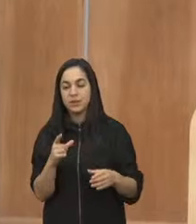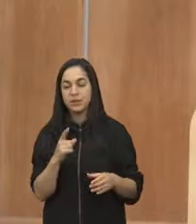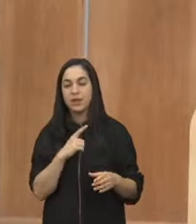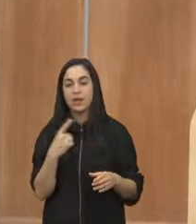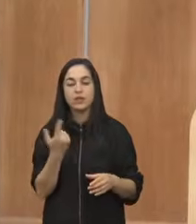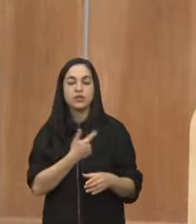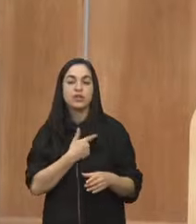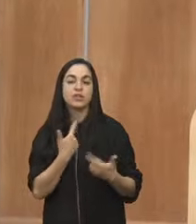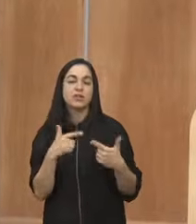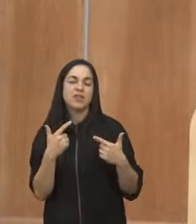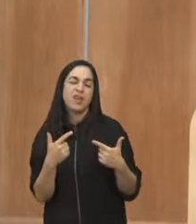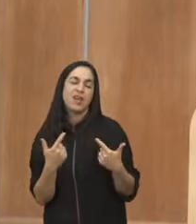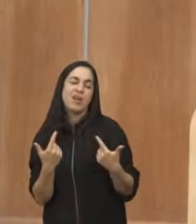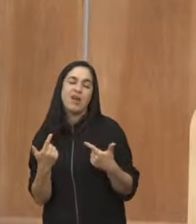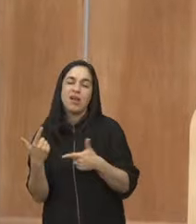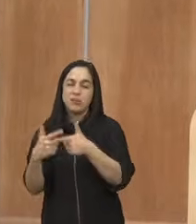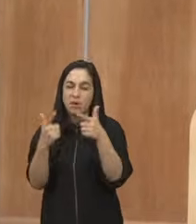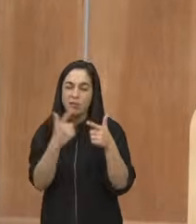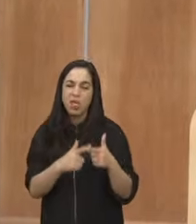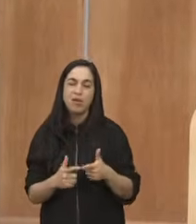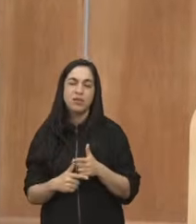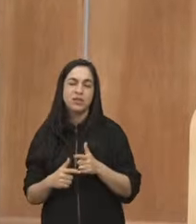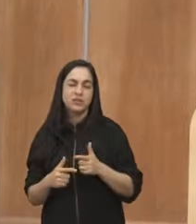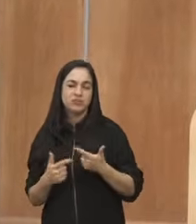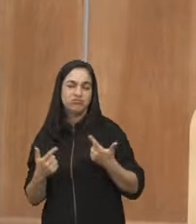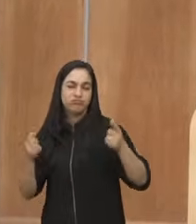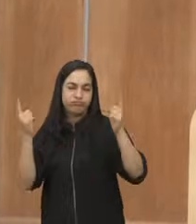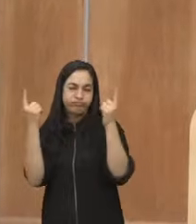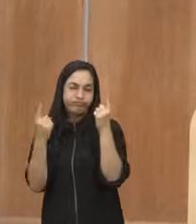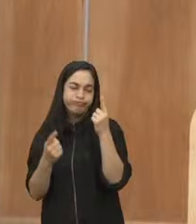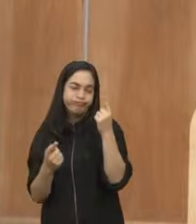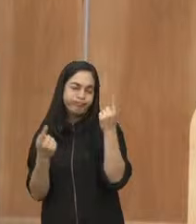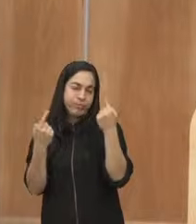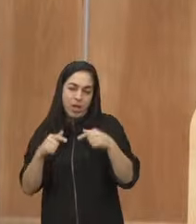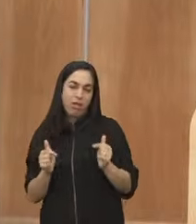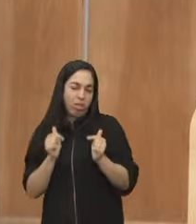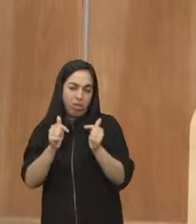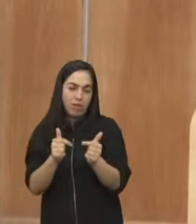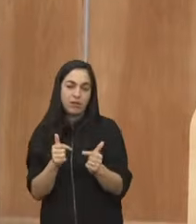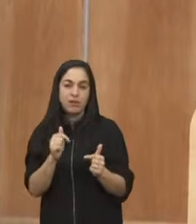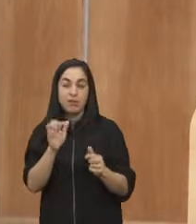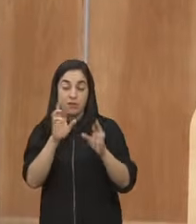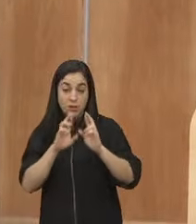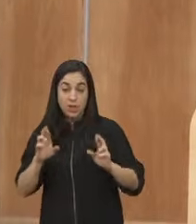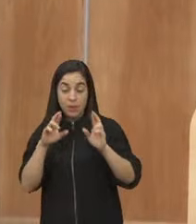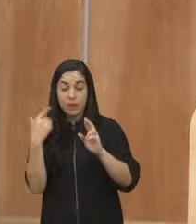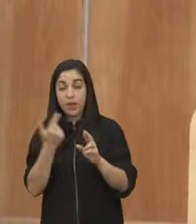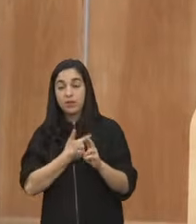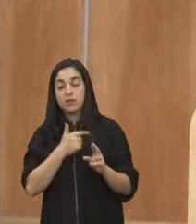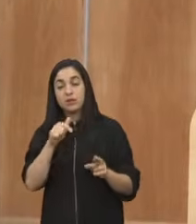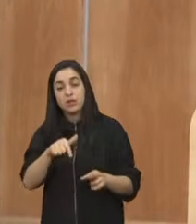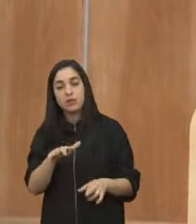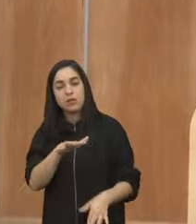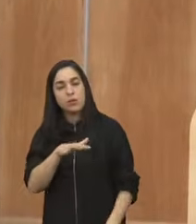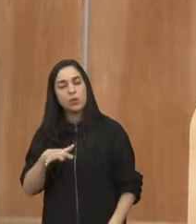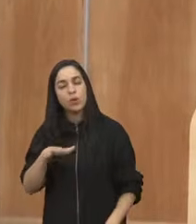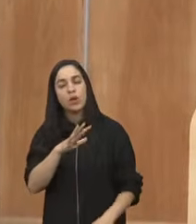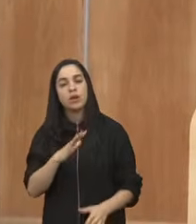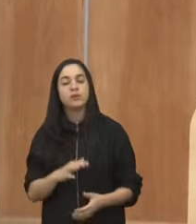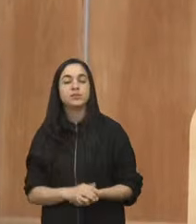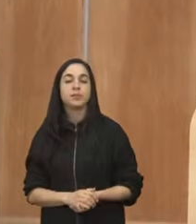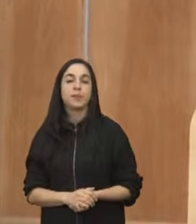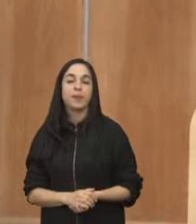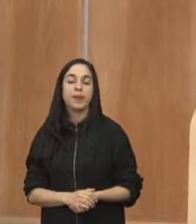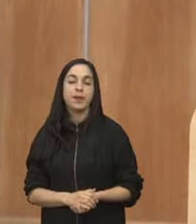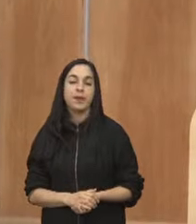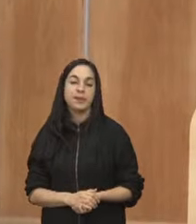gente não tenha essa guerra fiscal. E nós temos que lembrar também que nós estamos numa região metropolitana. A RM